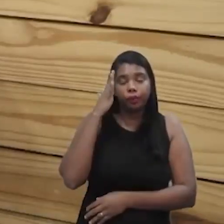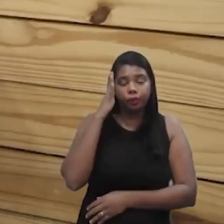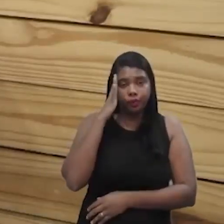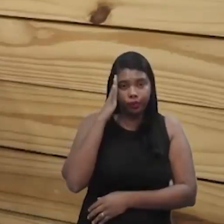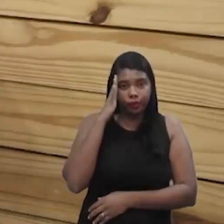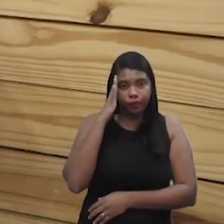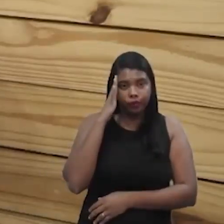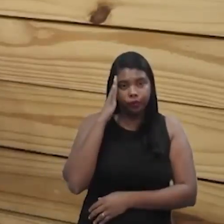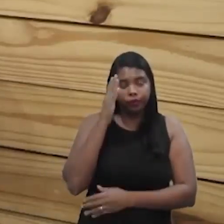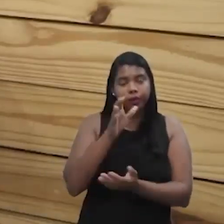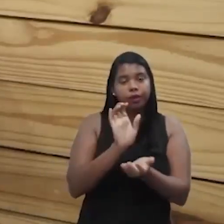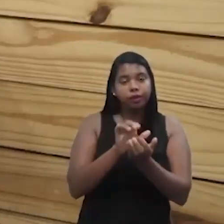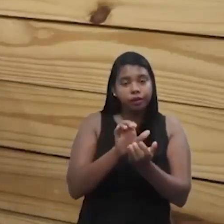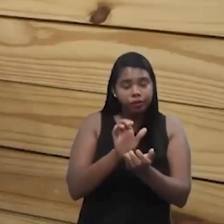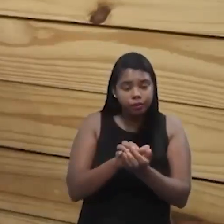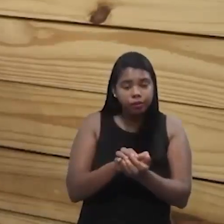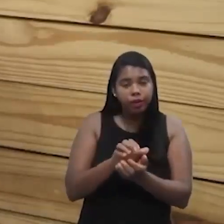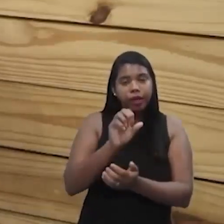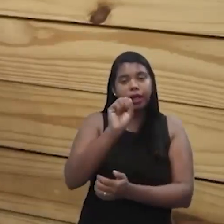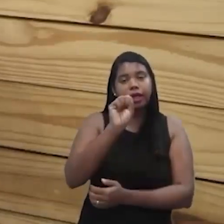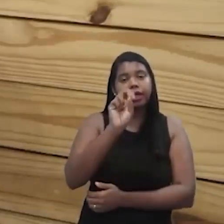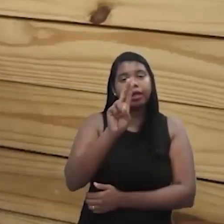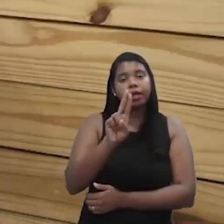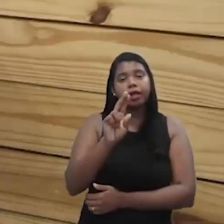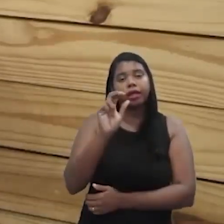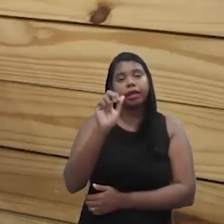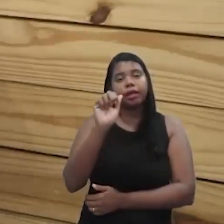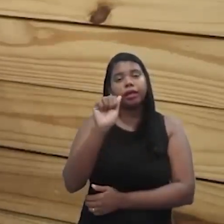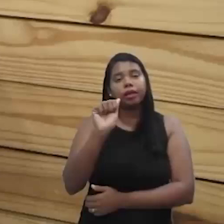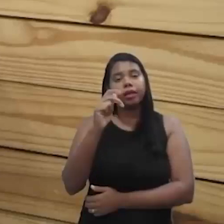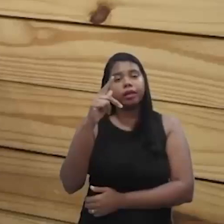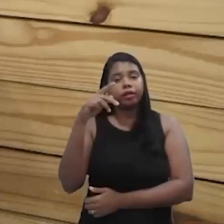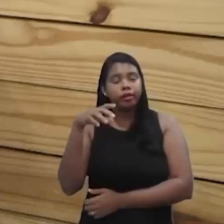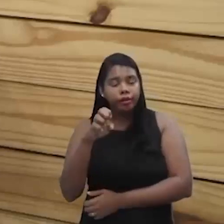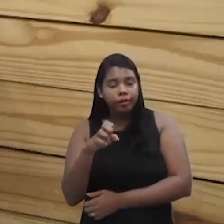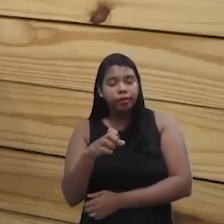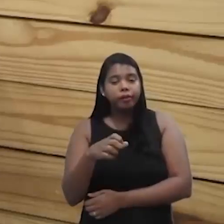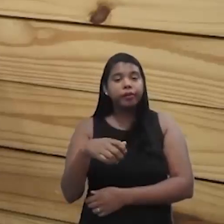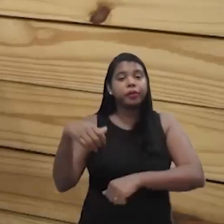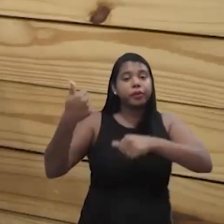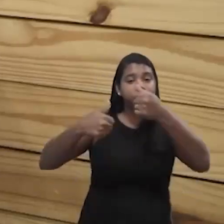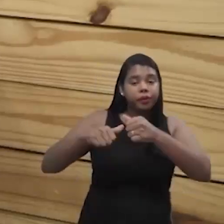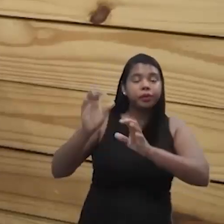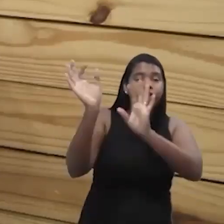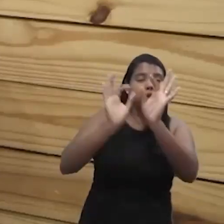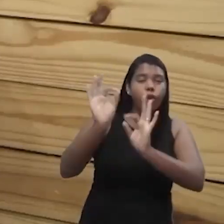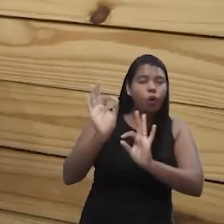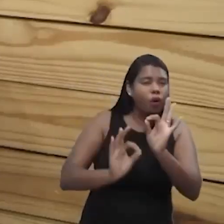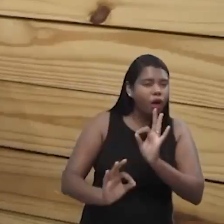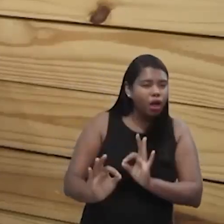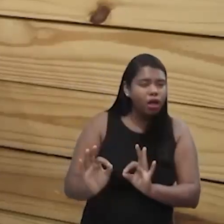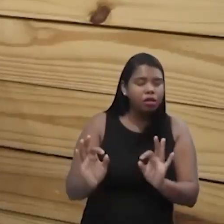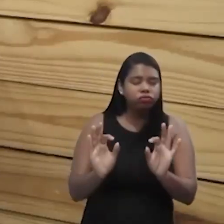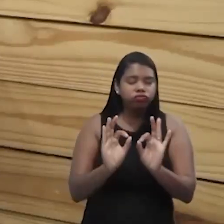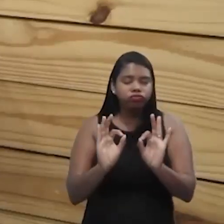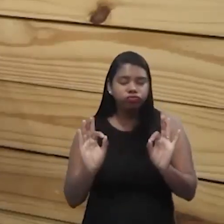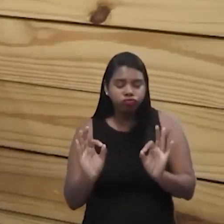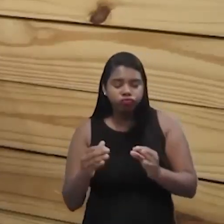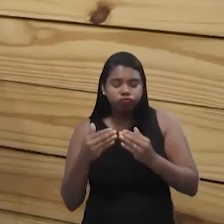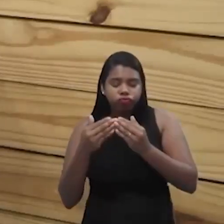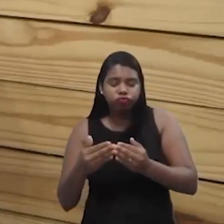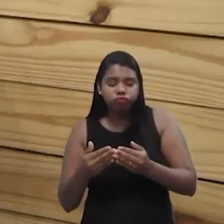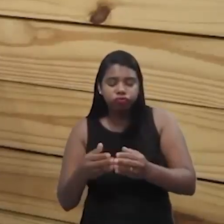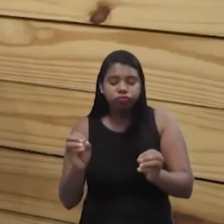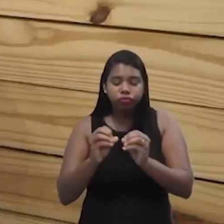estado. Foi preciso que a academia, de uma certa forma, rapidamente montasse toda a estrutura para poder,